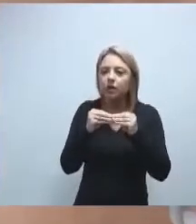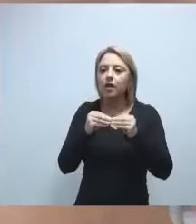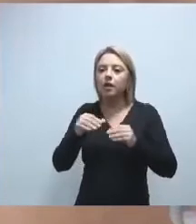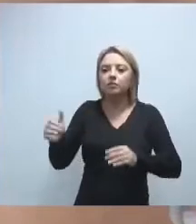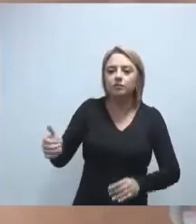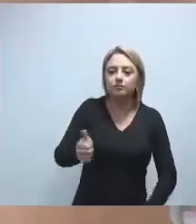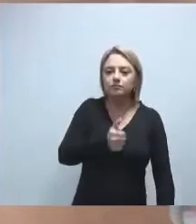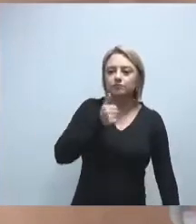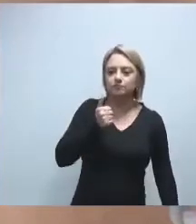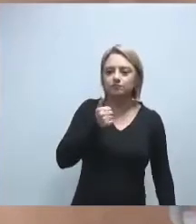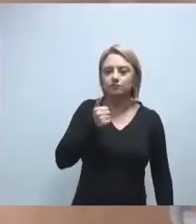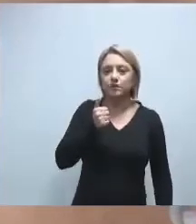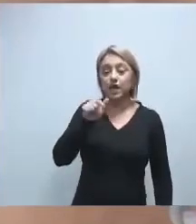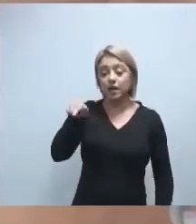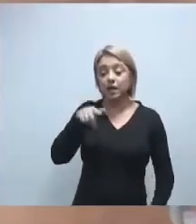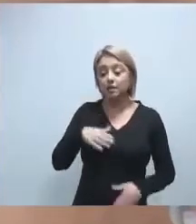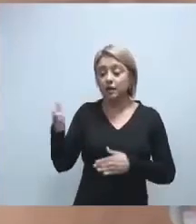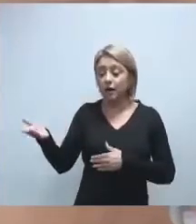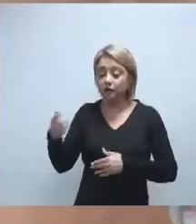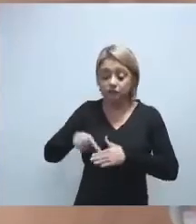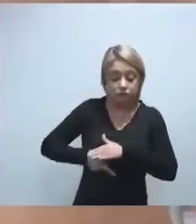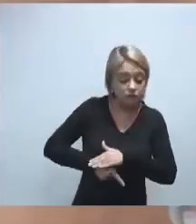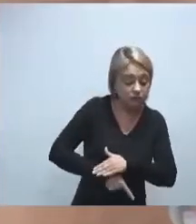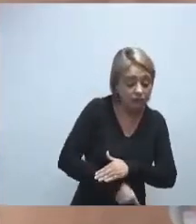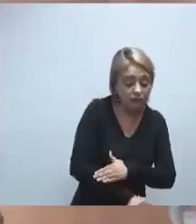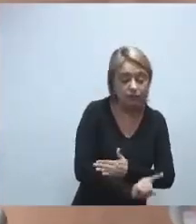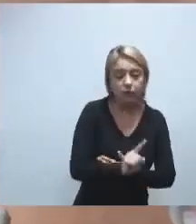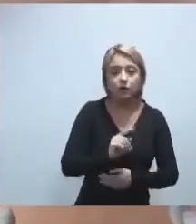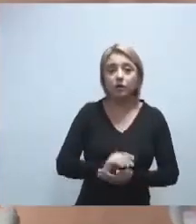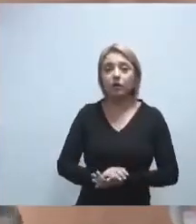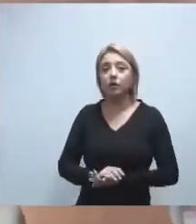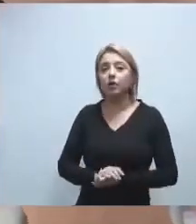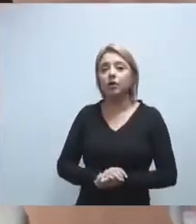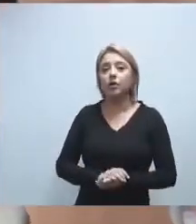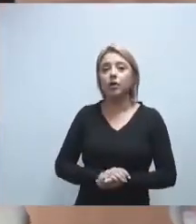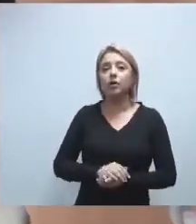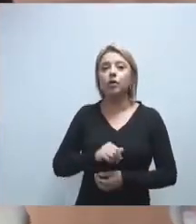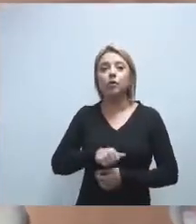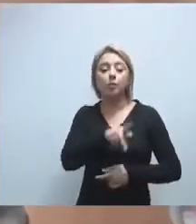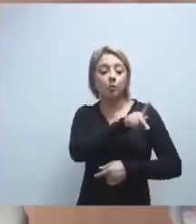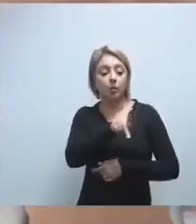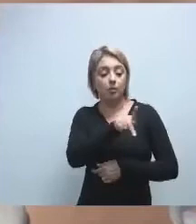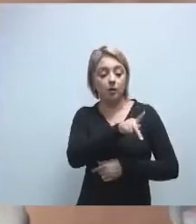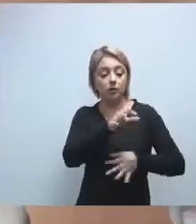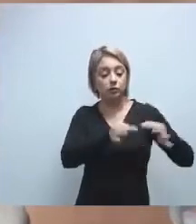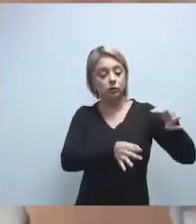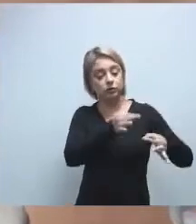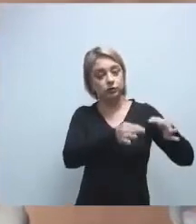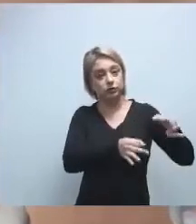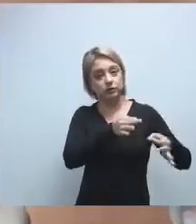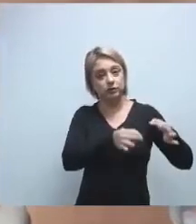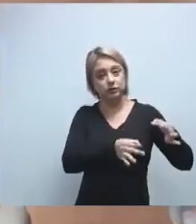cervejinha e era de lá que vinha do interior o novel promotor de justiça